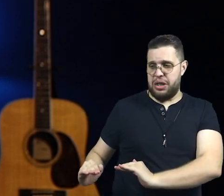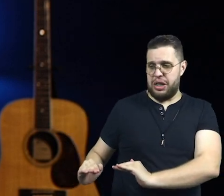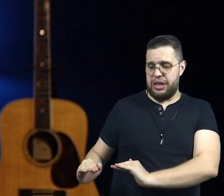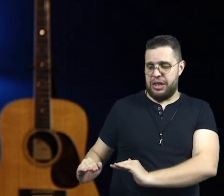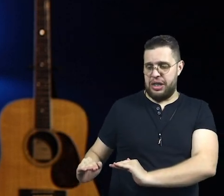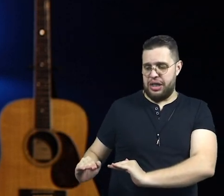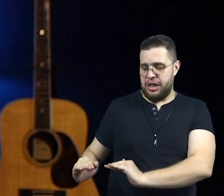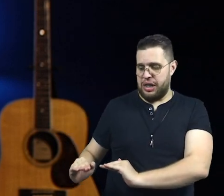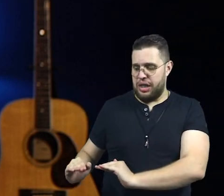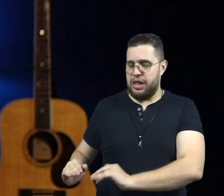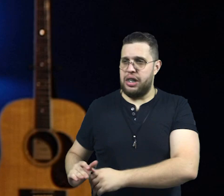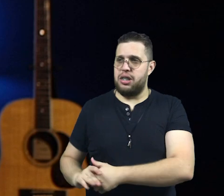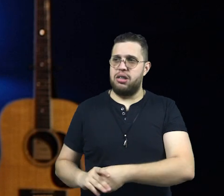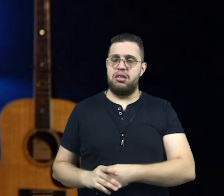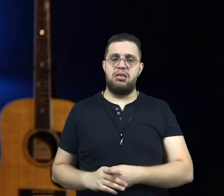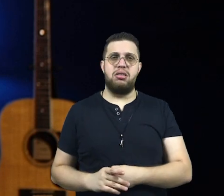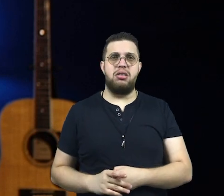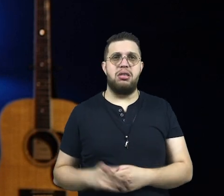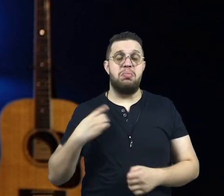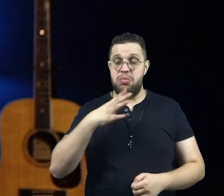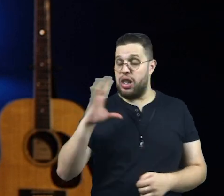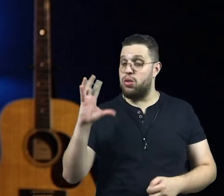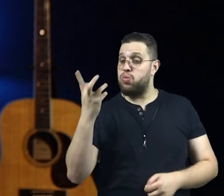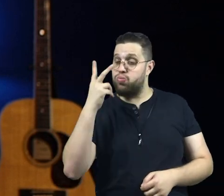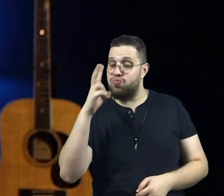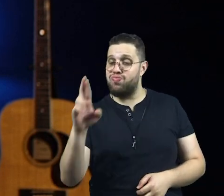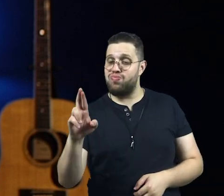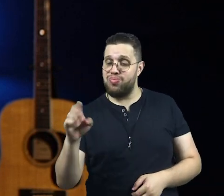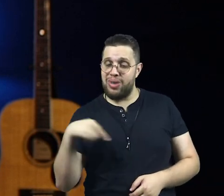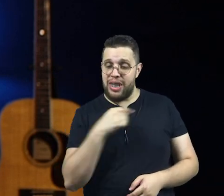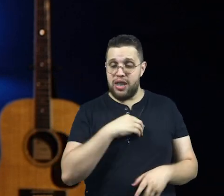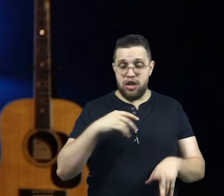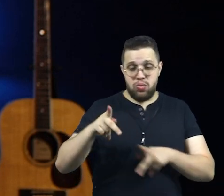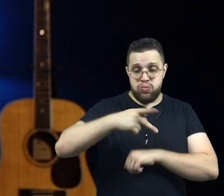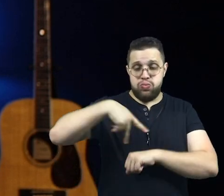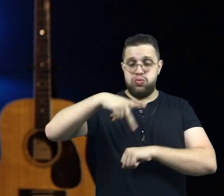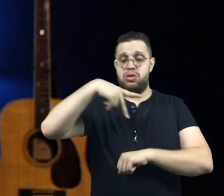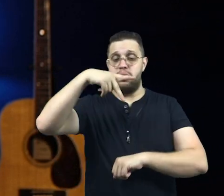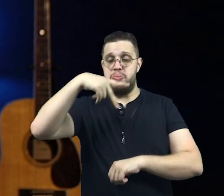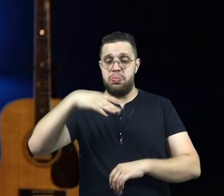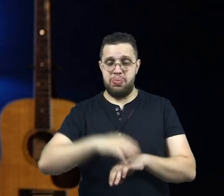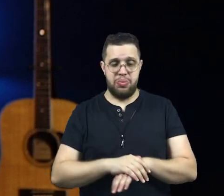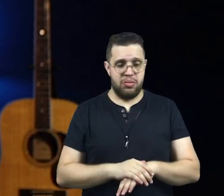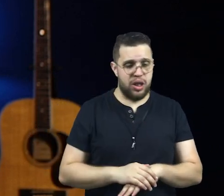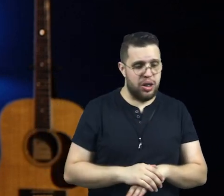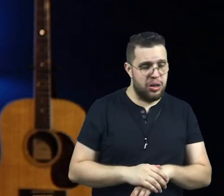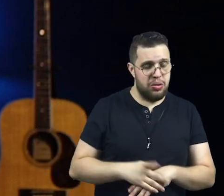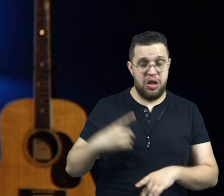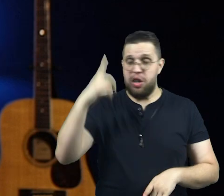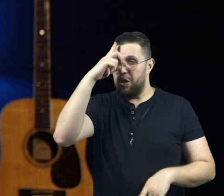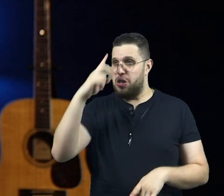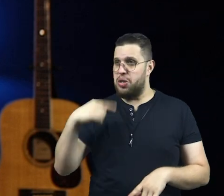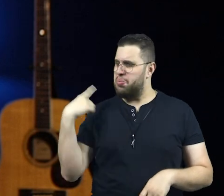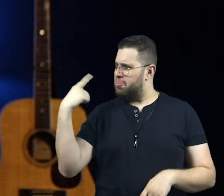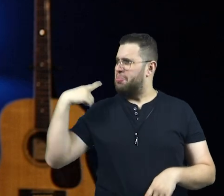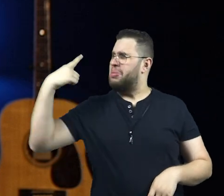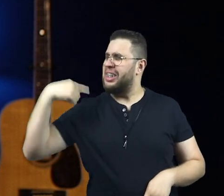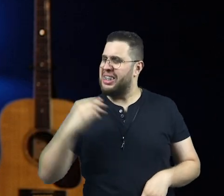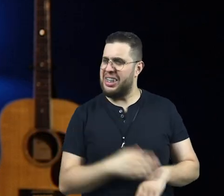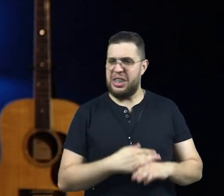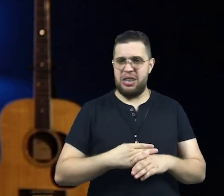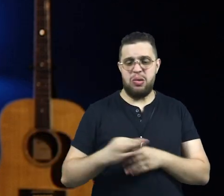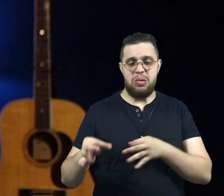mas não é esse o assunto. Mas a gente pode ver o reflexo na sociedade de uma geração que não foi disciplinada, não sabe